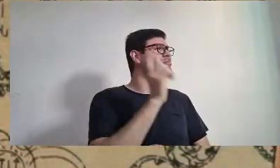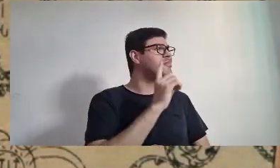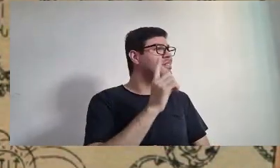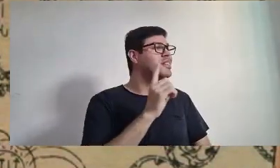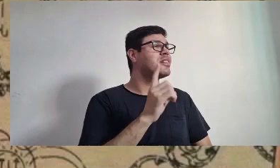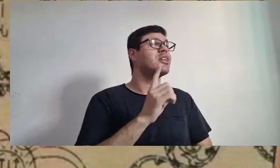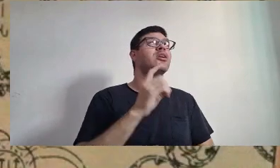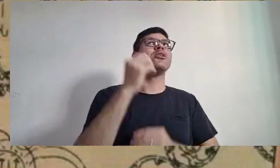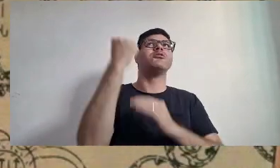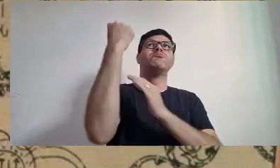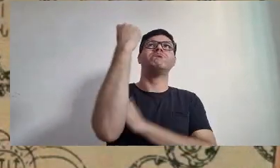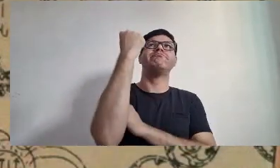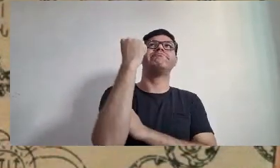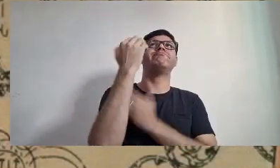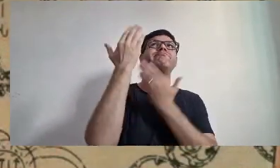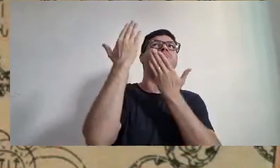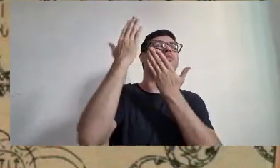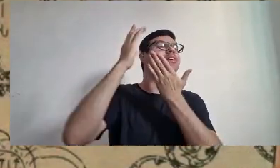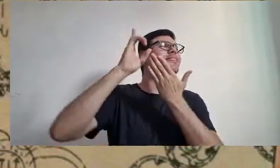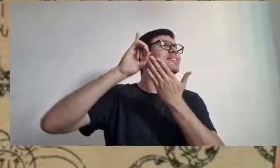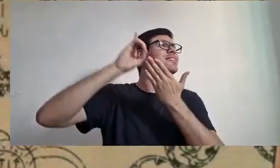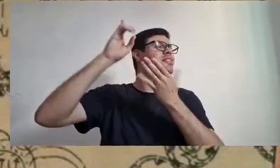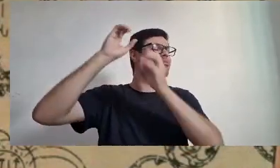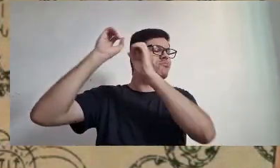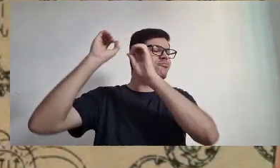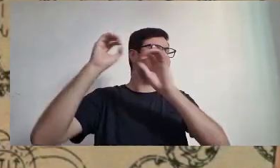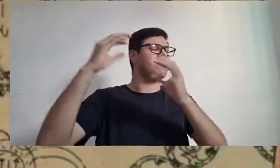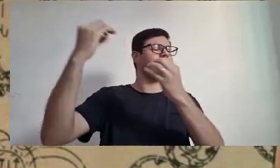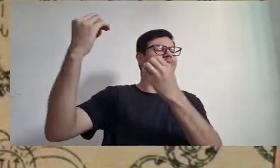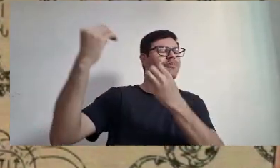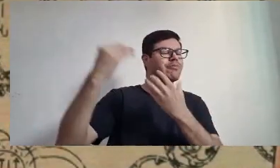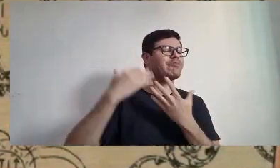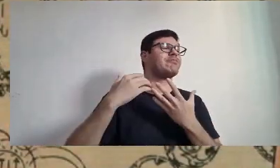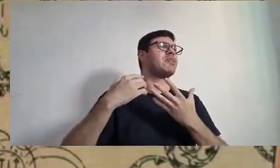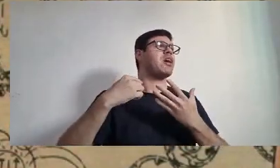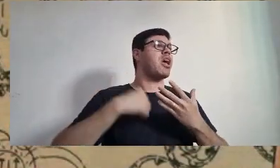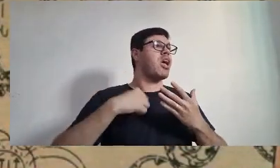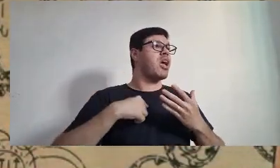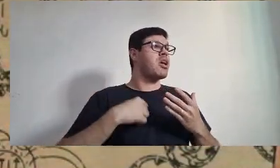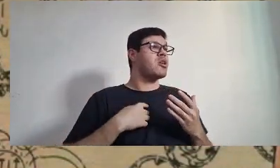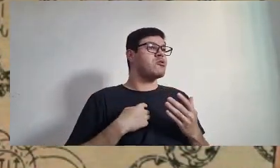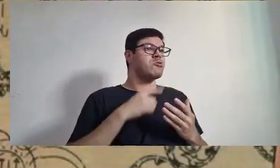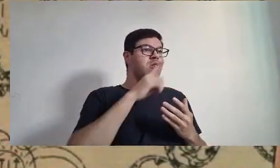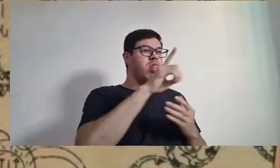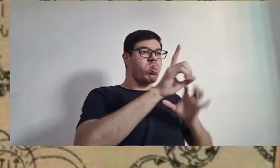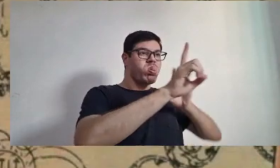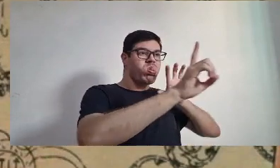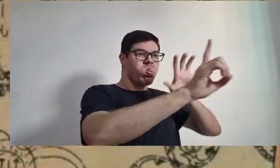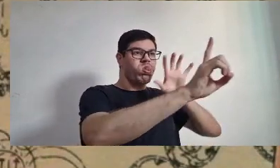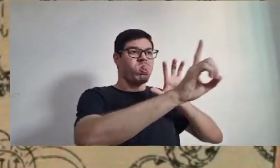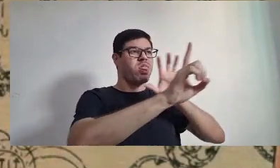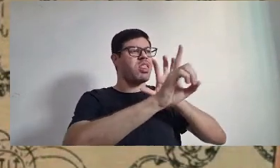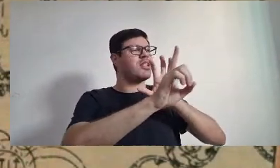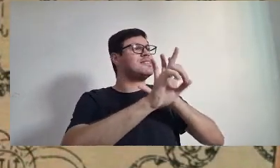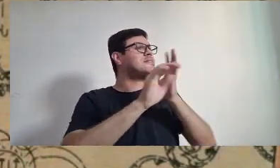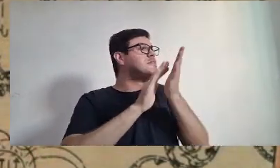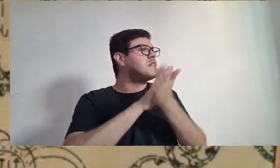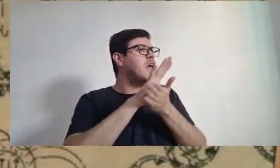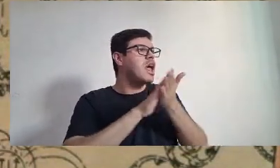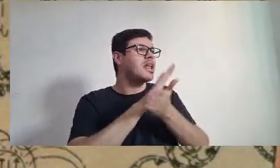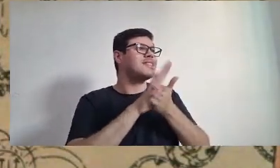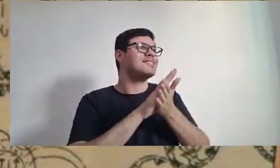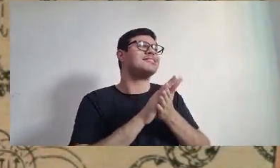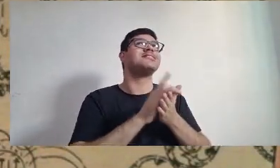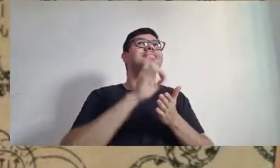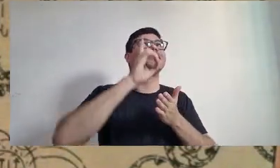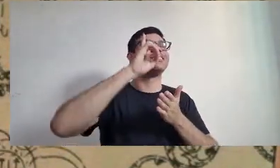senhor. Porque eu não tenho poder de converter o coração de ninguém, mas o Espírito Santo tem poder de convencer